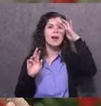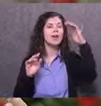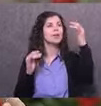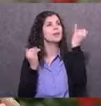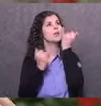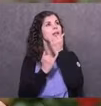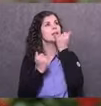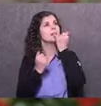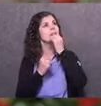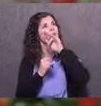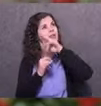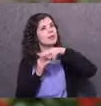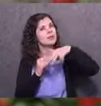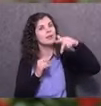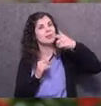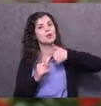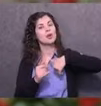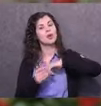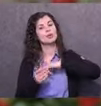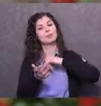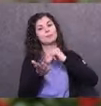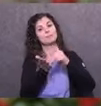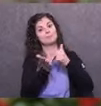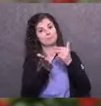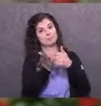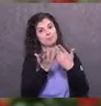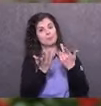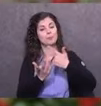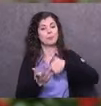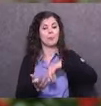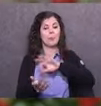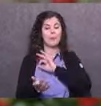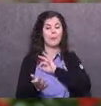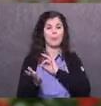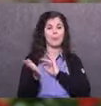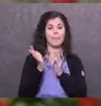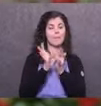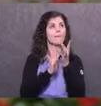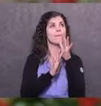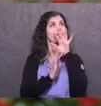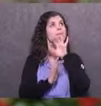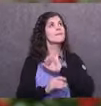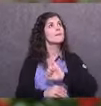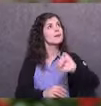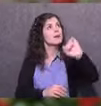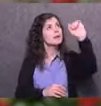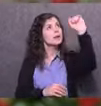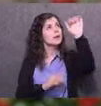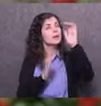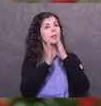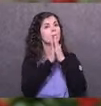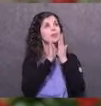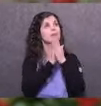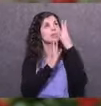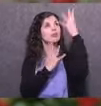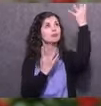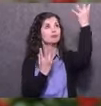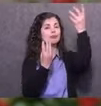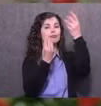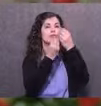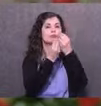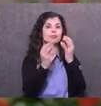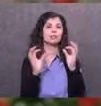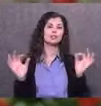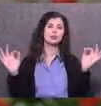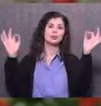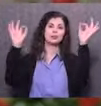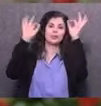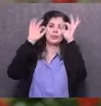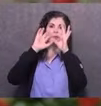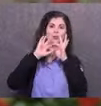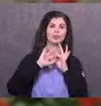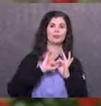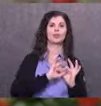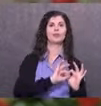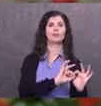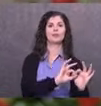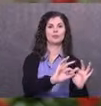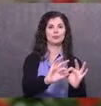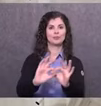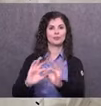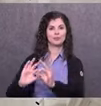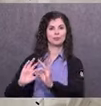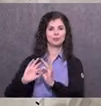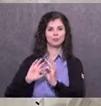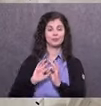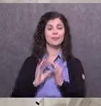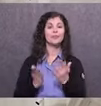esperamos. Por nosso Senhor Jesus Cristo, vosso Filho, que é Deus convosco na unidade do Espírito